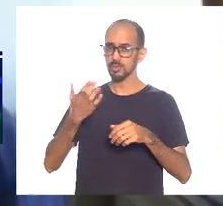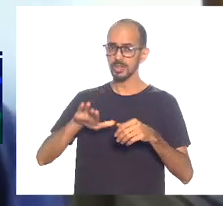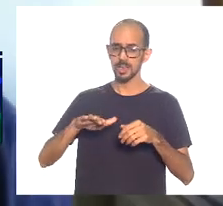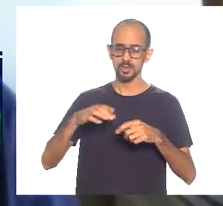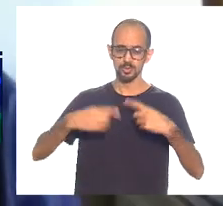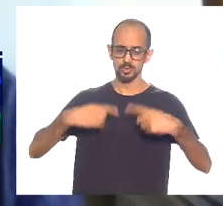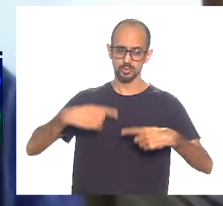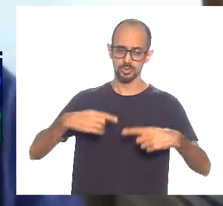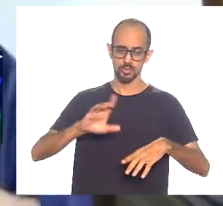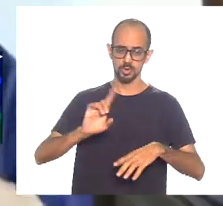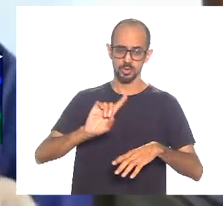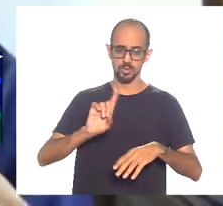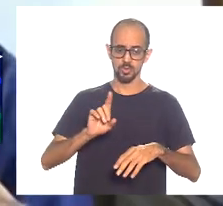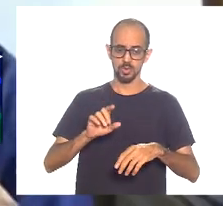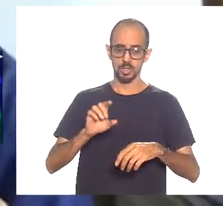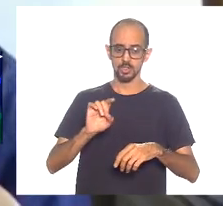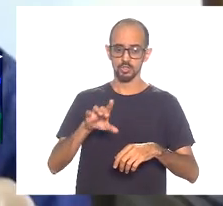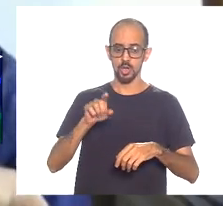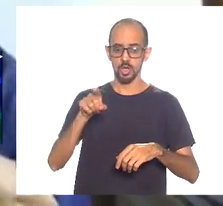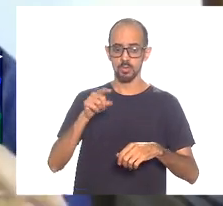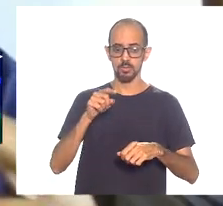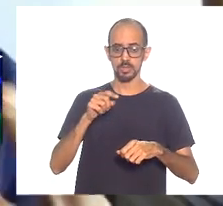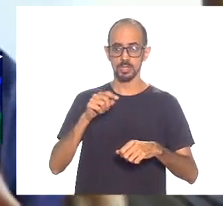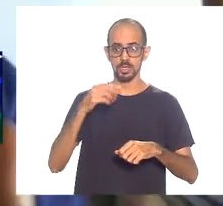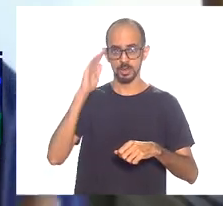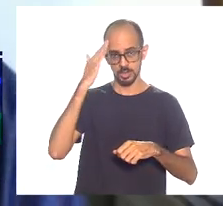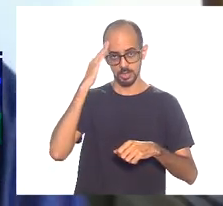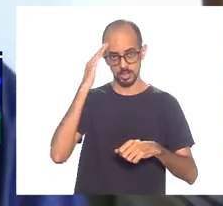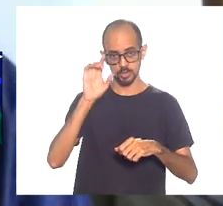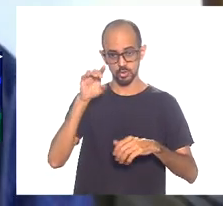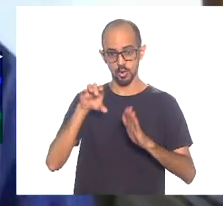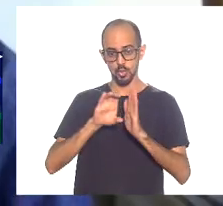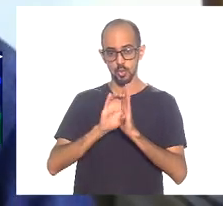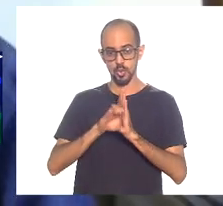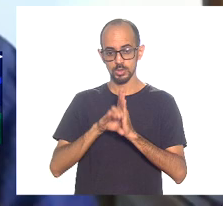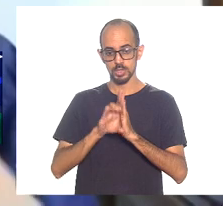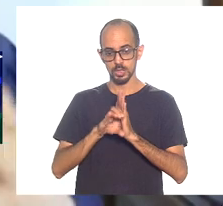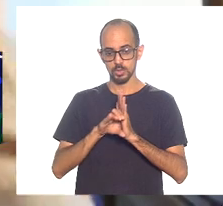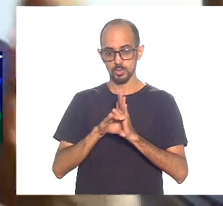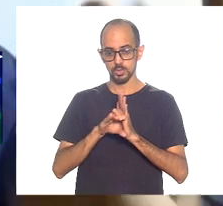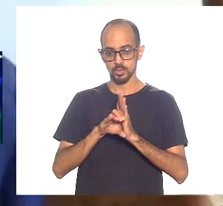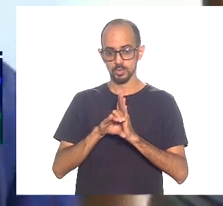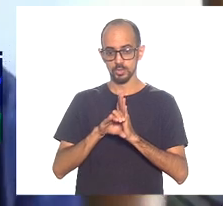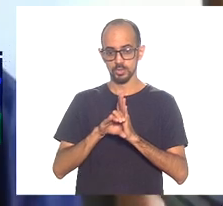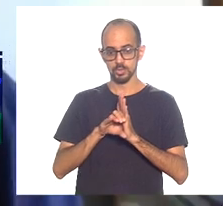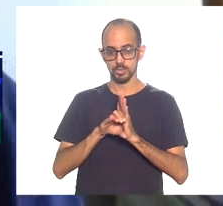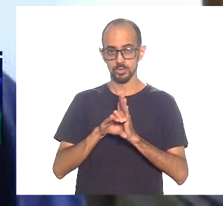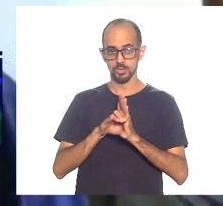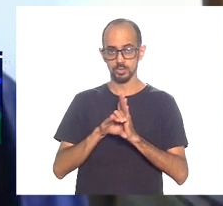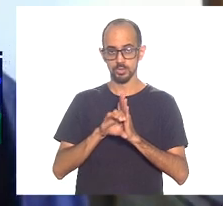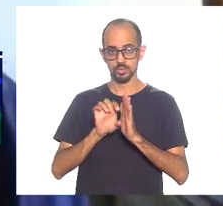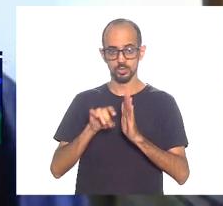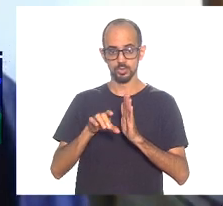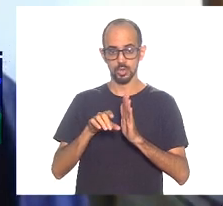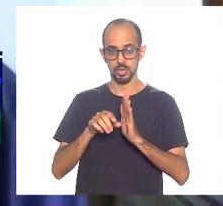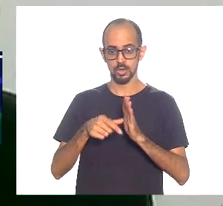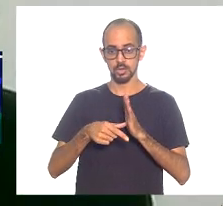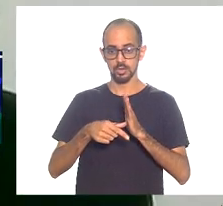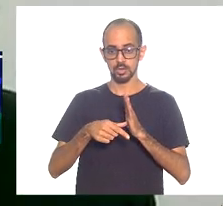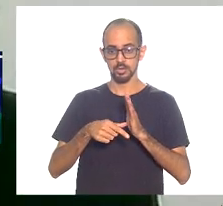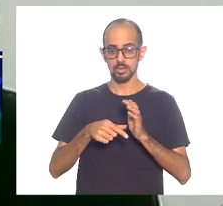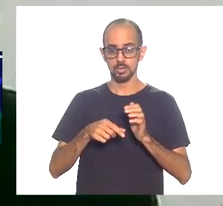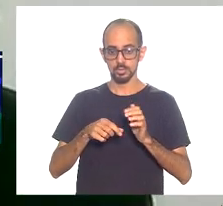discutir Mas eu só tô querendo que você Abrace o conceito O que é o conceito definido lá para eliminar